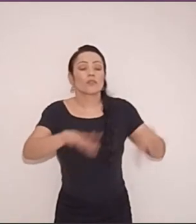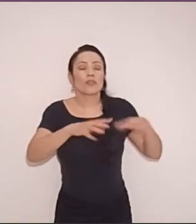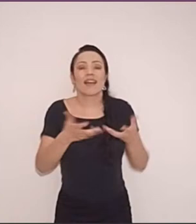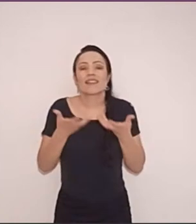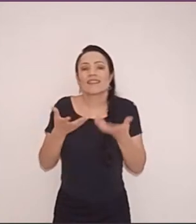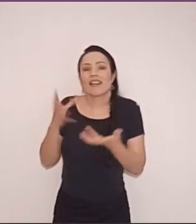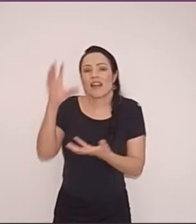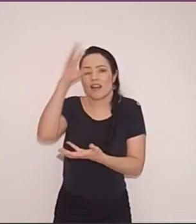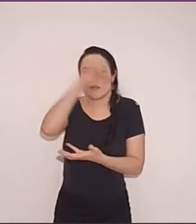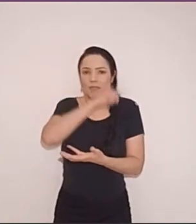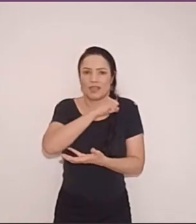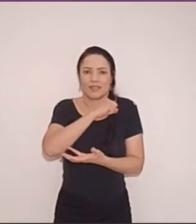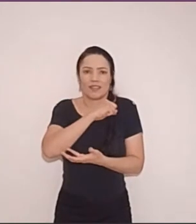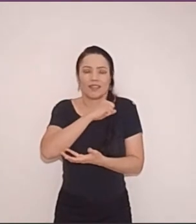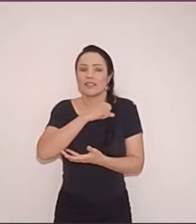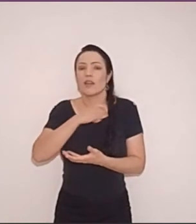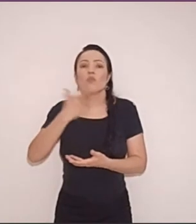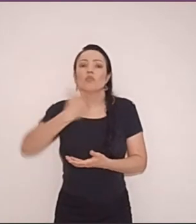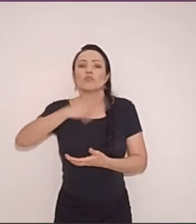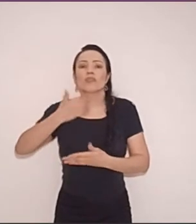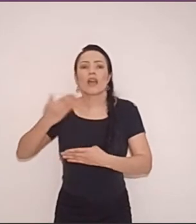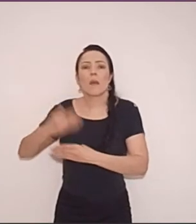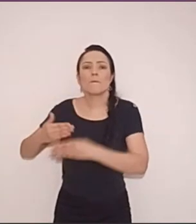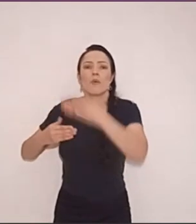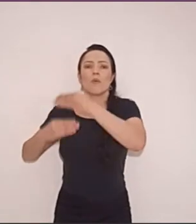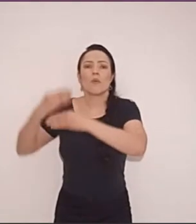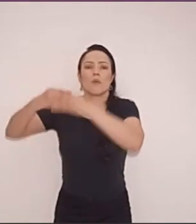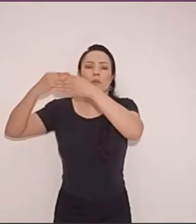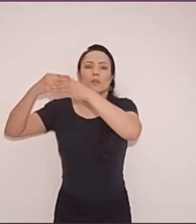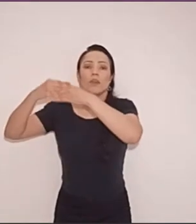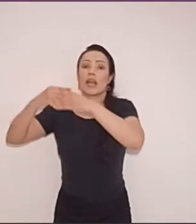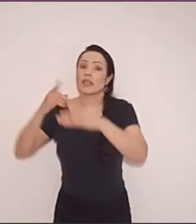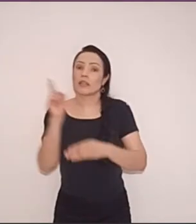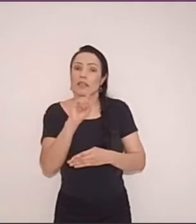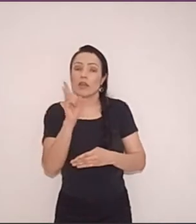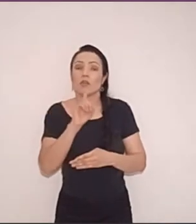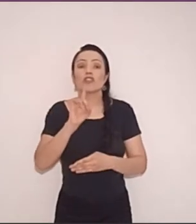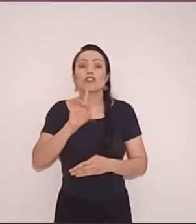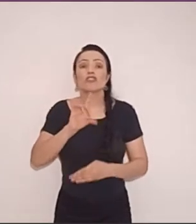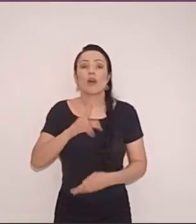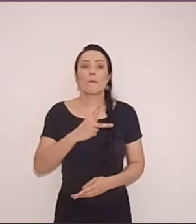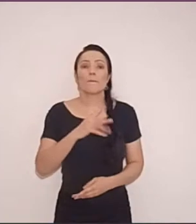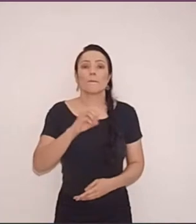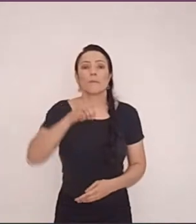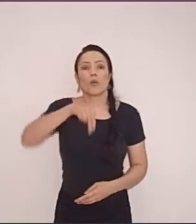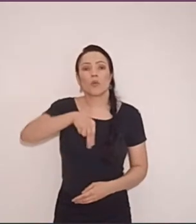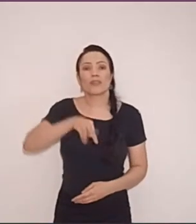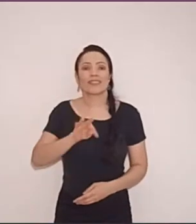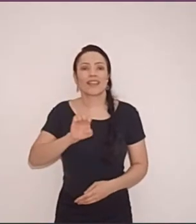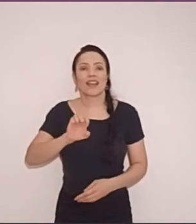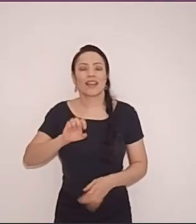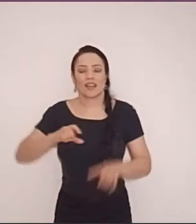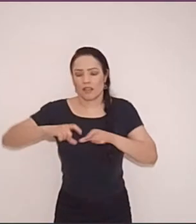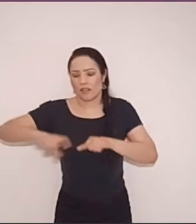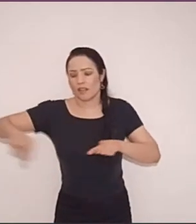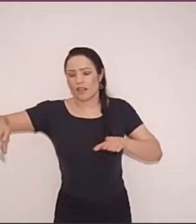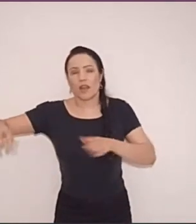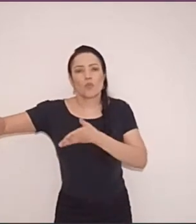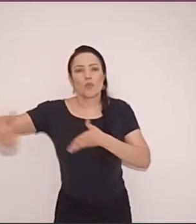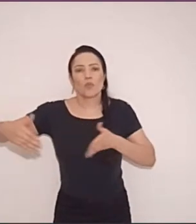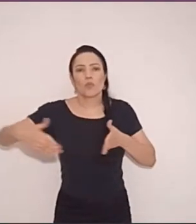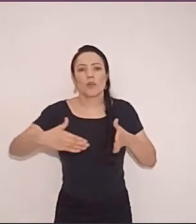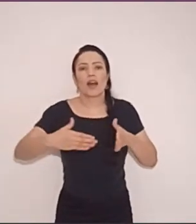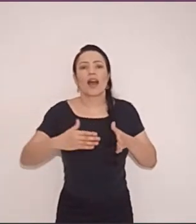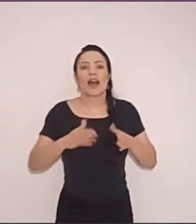então urales naquela cidade e são fonte para receber as pessoas ficam de Fora eles acreditavam e